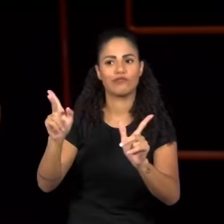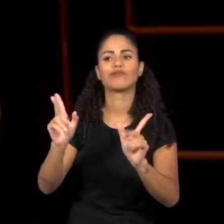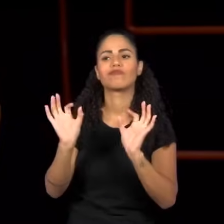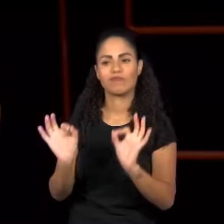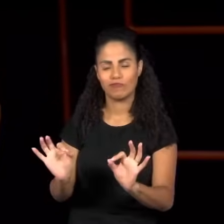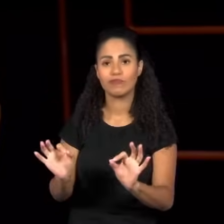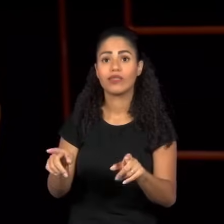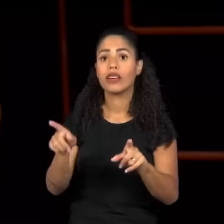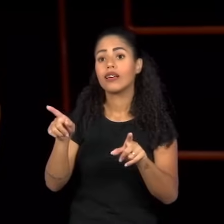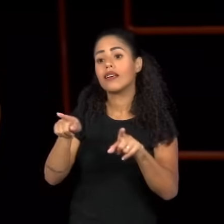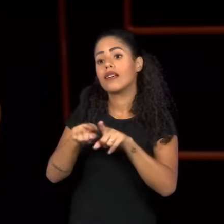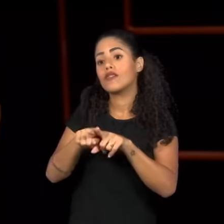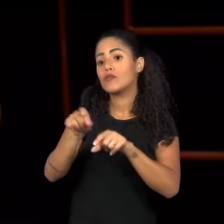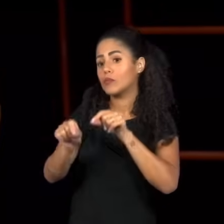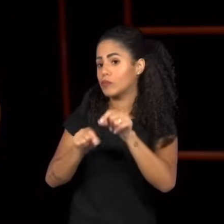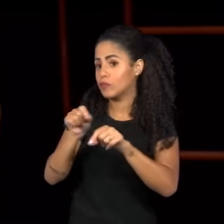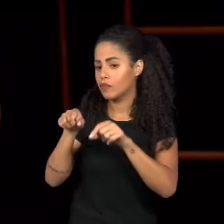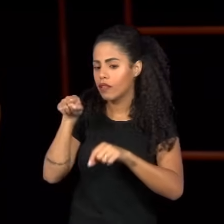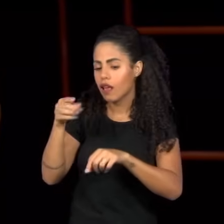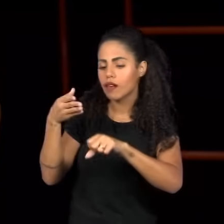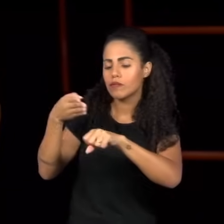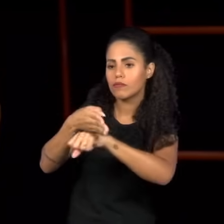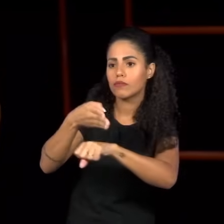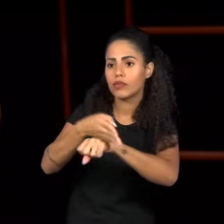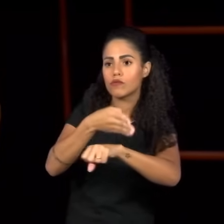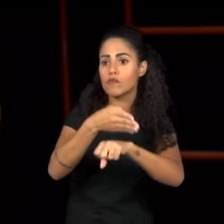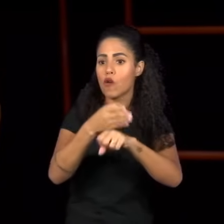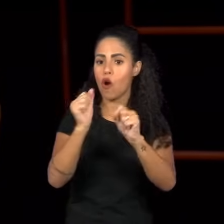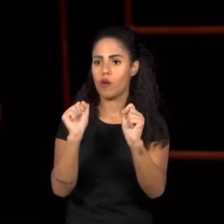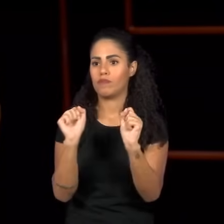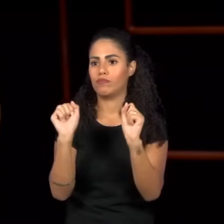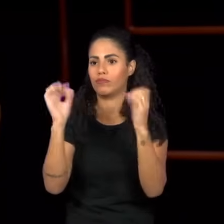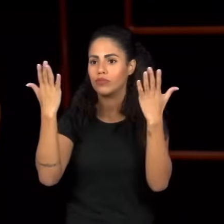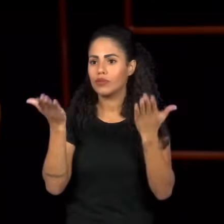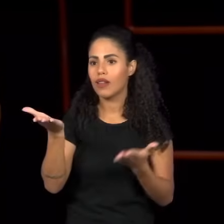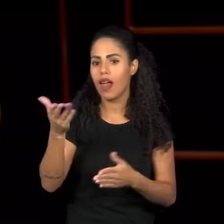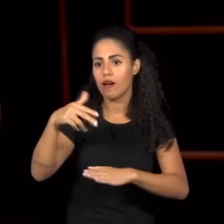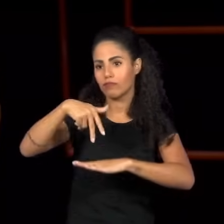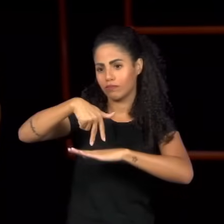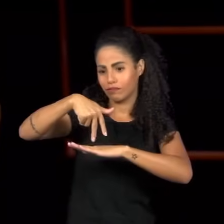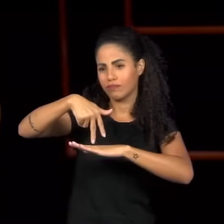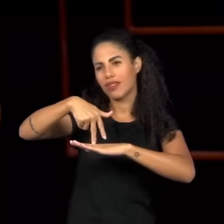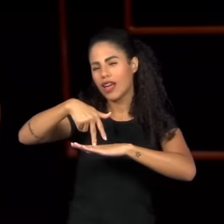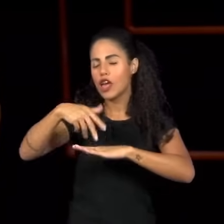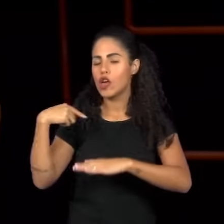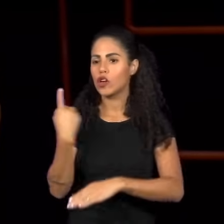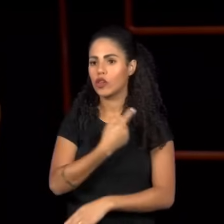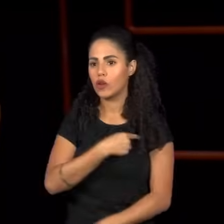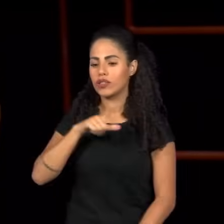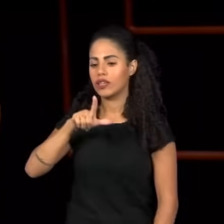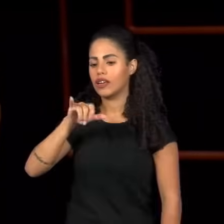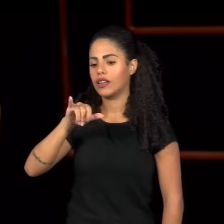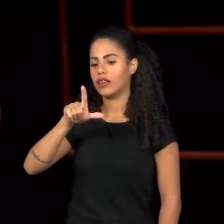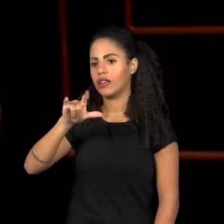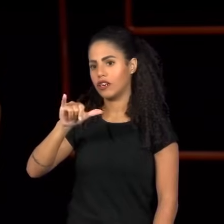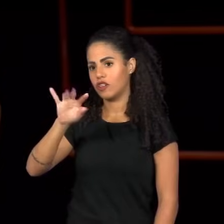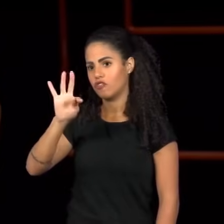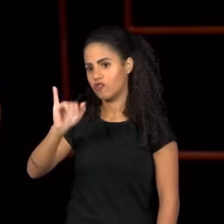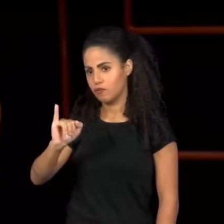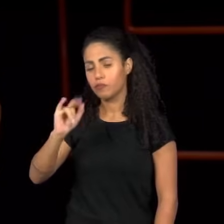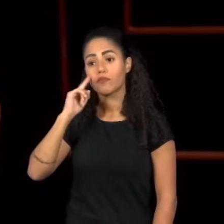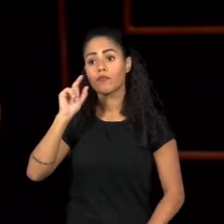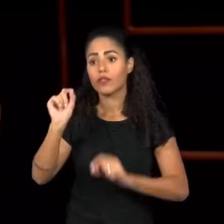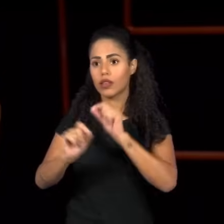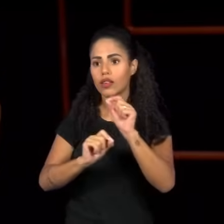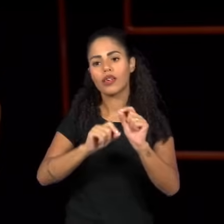E, inclusive, ele participou desse espetáculo do Posse, o primeiro que a gente fez, o Lilith e a Lua Negra. Ivaldo fazia